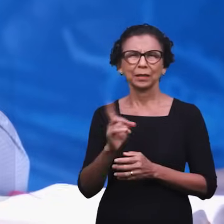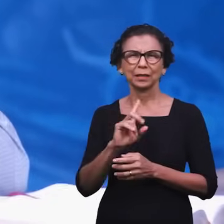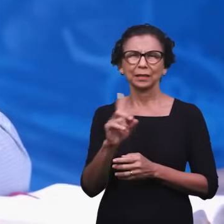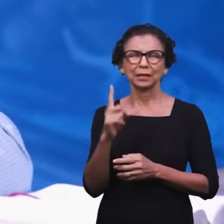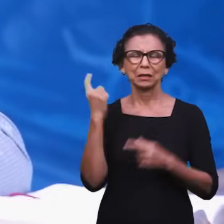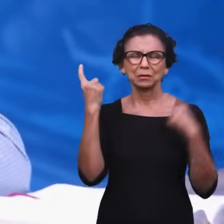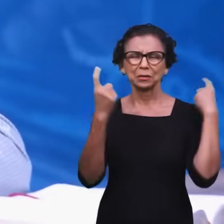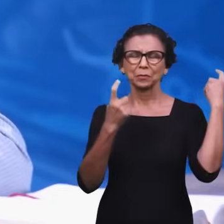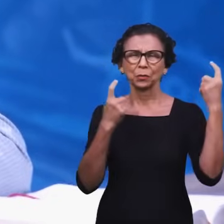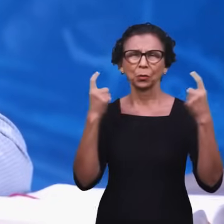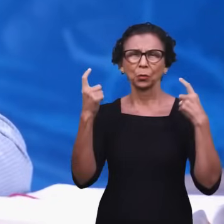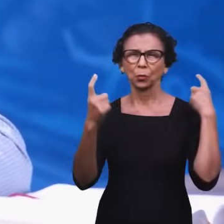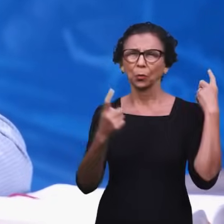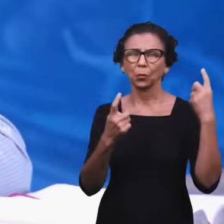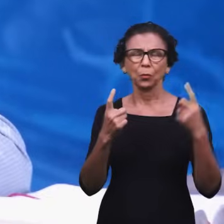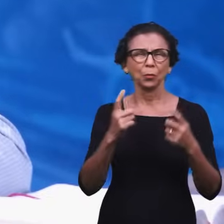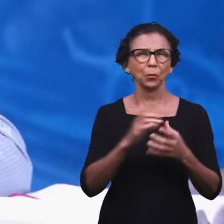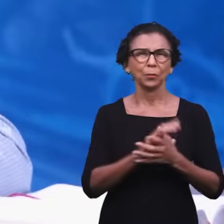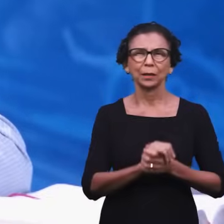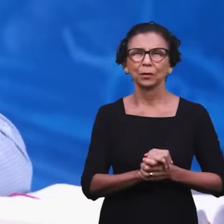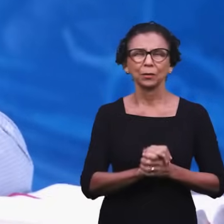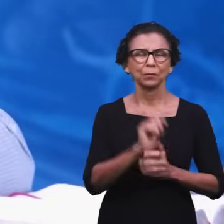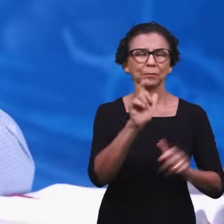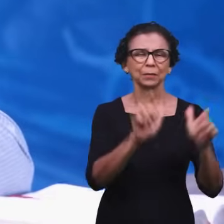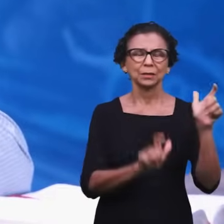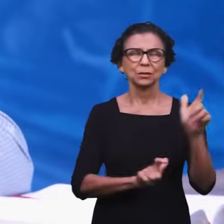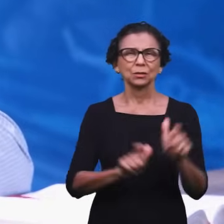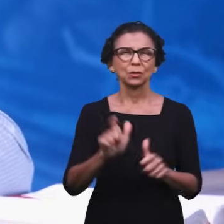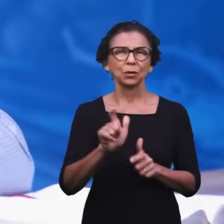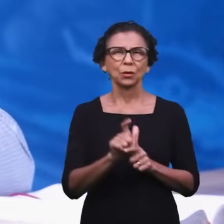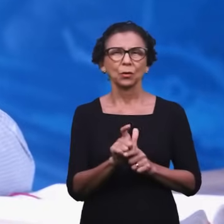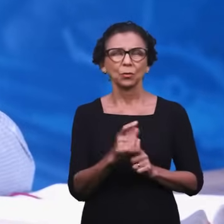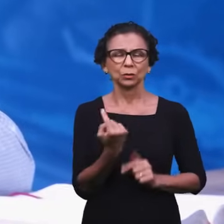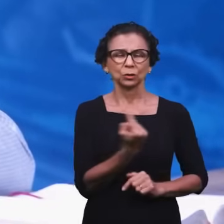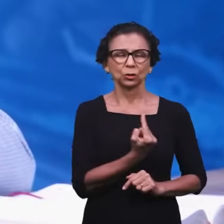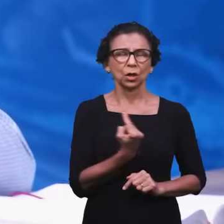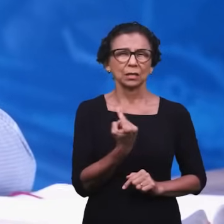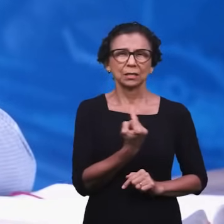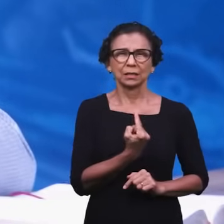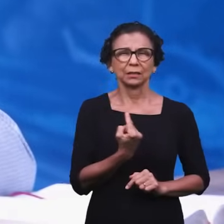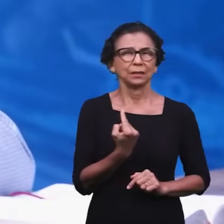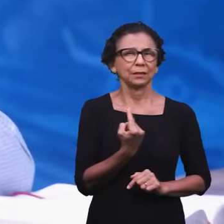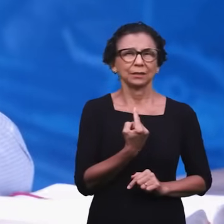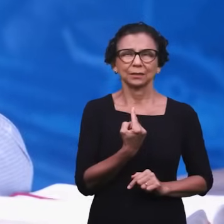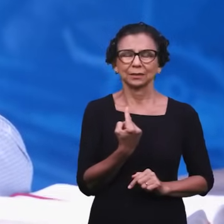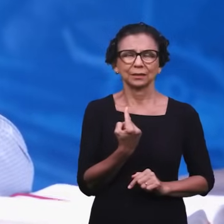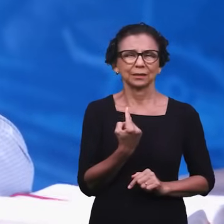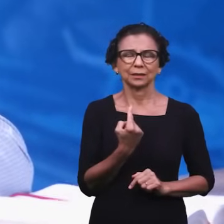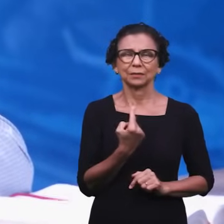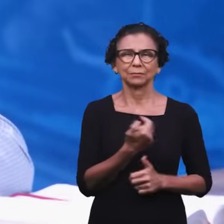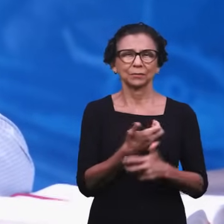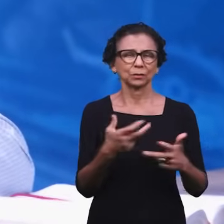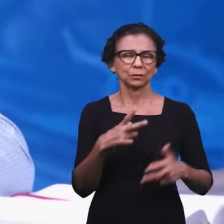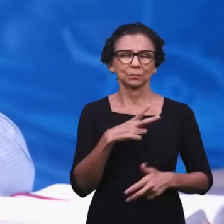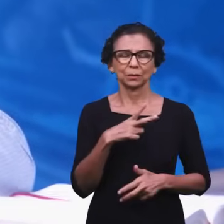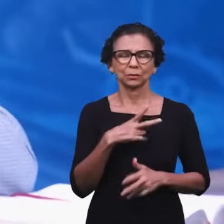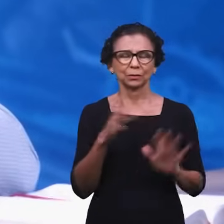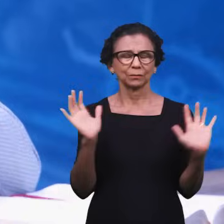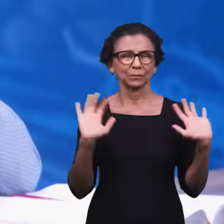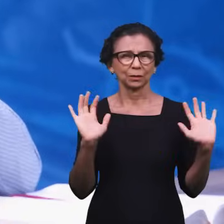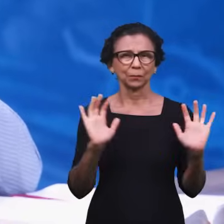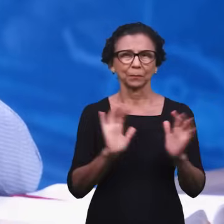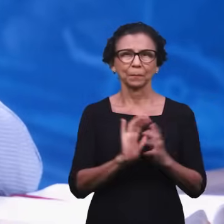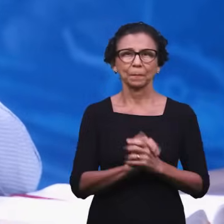realidade, o Senhor, Ele estabeleceu os limites da obra criadora desde o princípio de todas as coisas. Então, desde